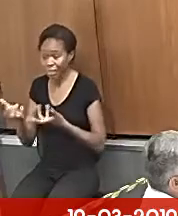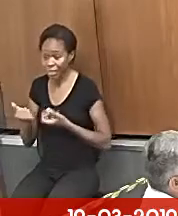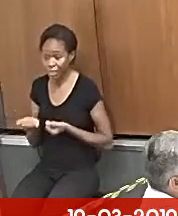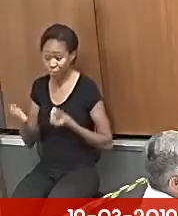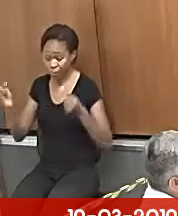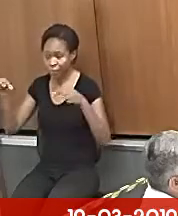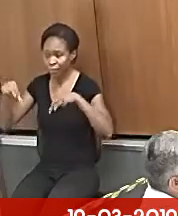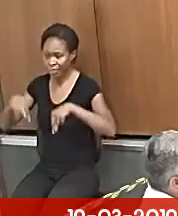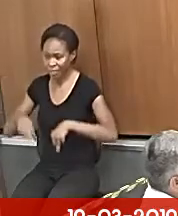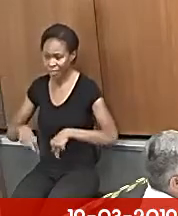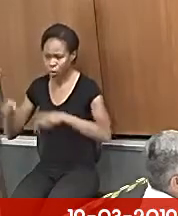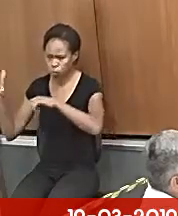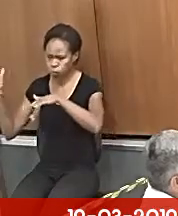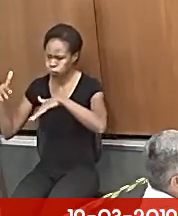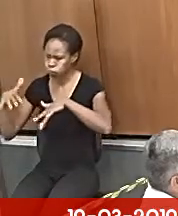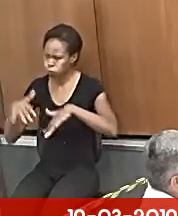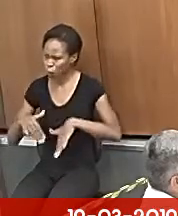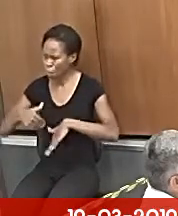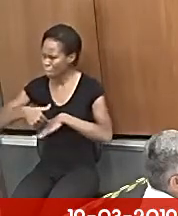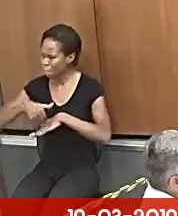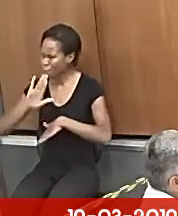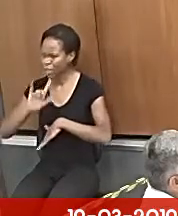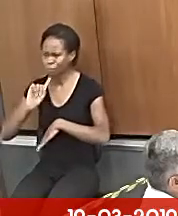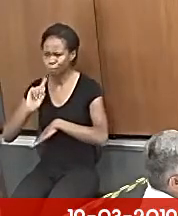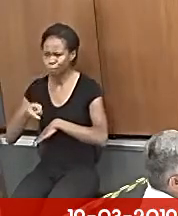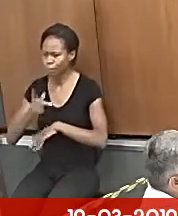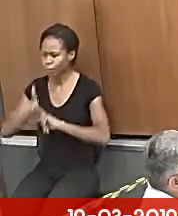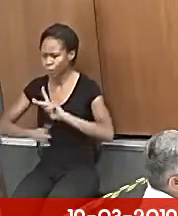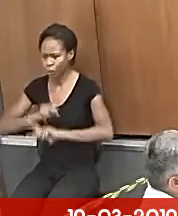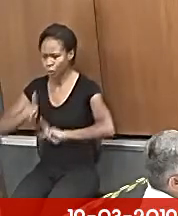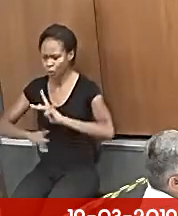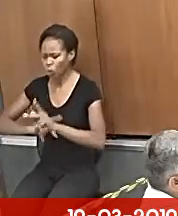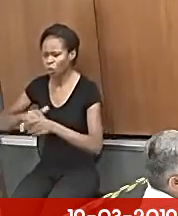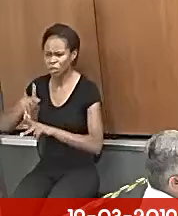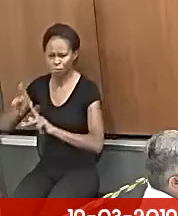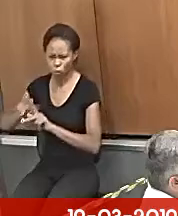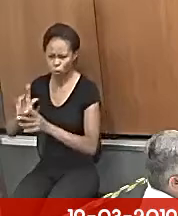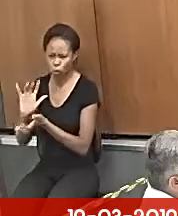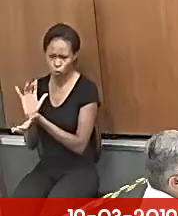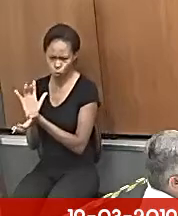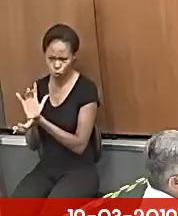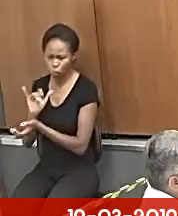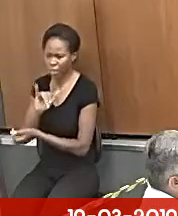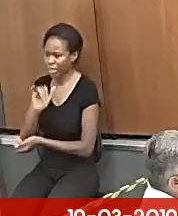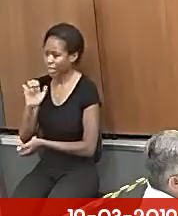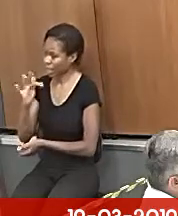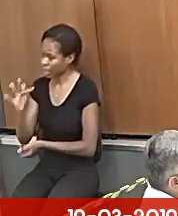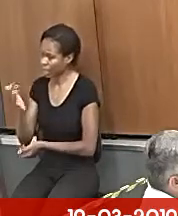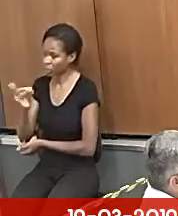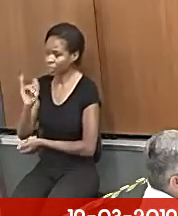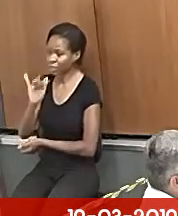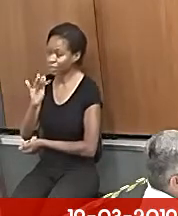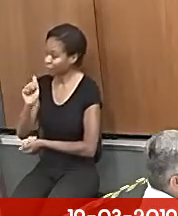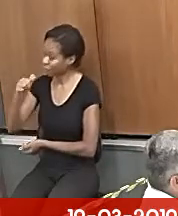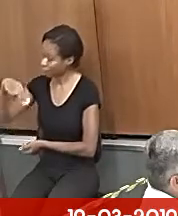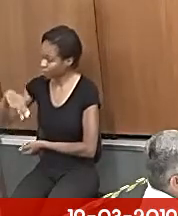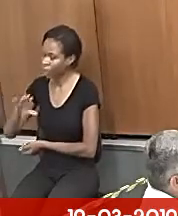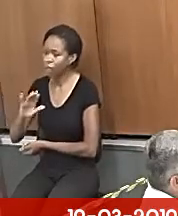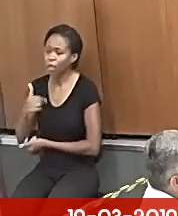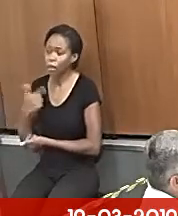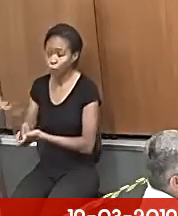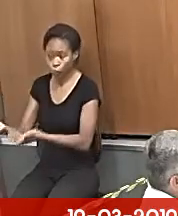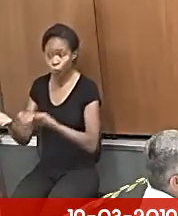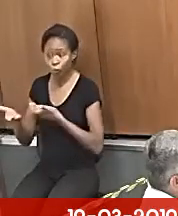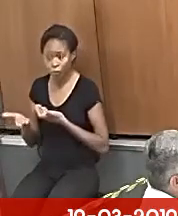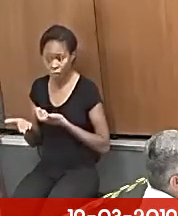pessoas nem membro sair do iepha do iphan quer convidar os deputados principalmente né aqui os três que já acompanha essa